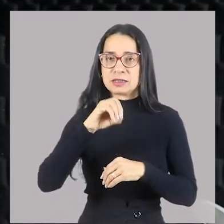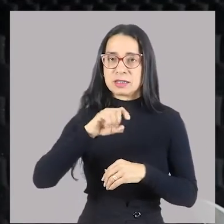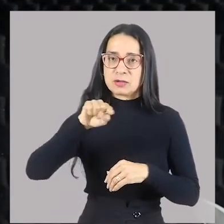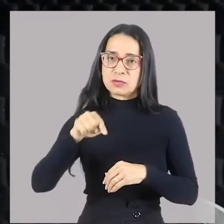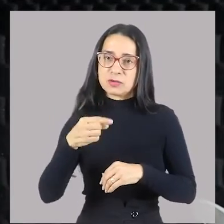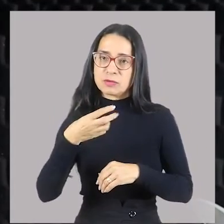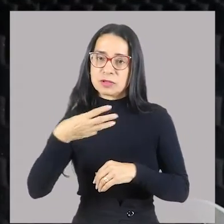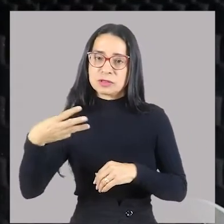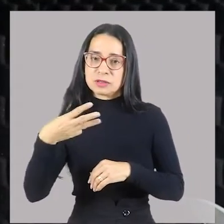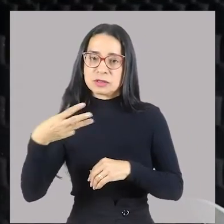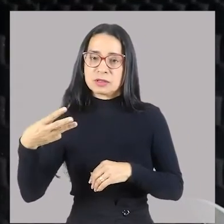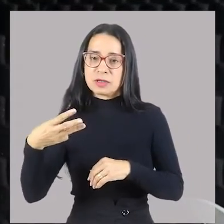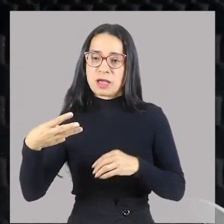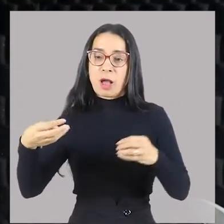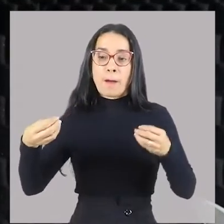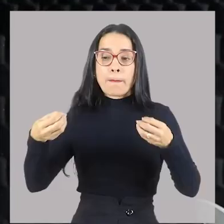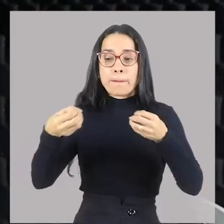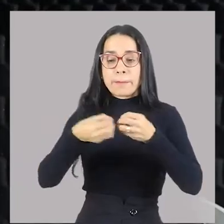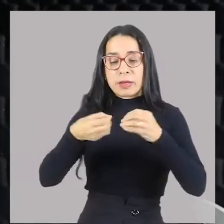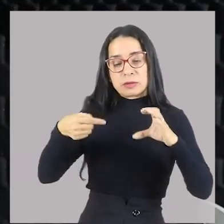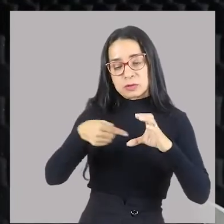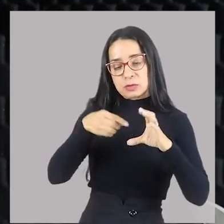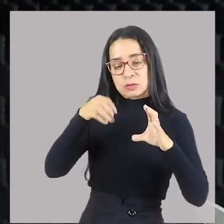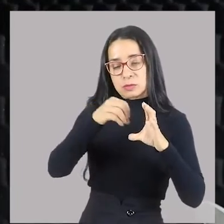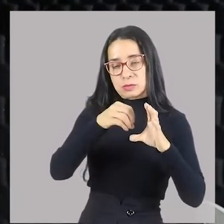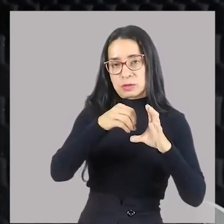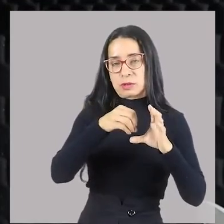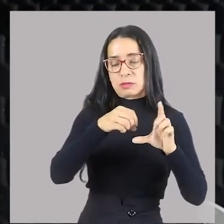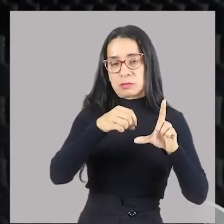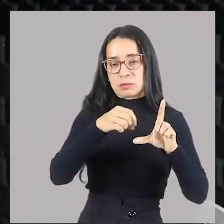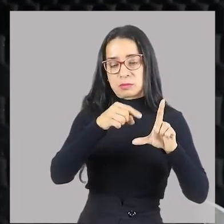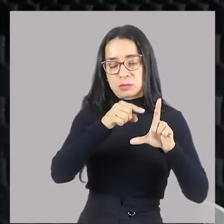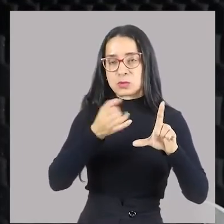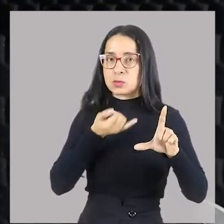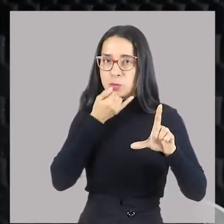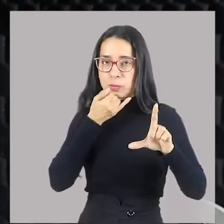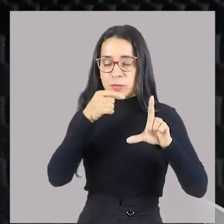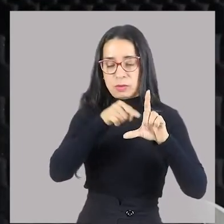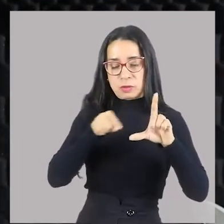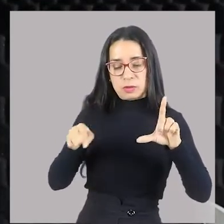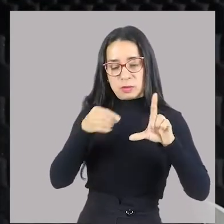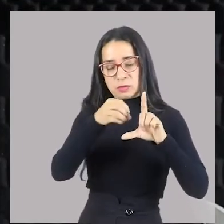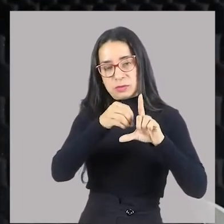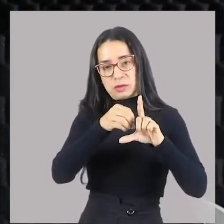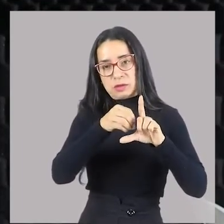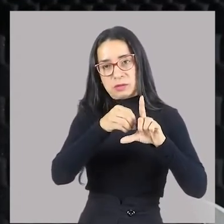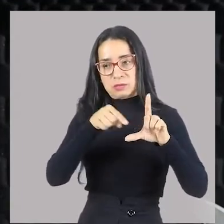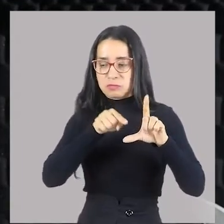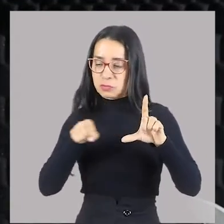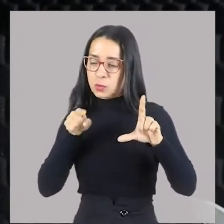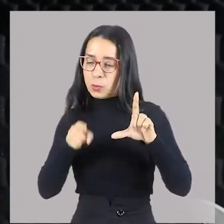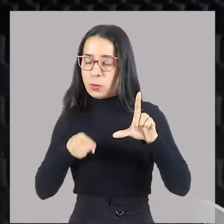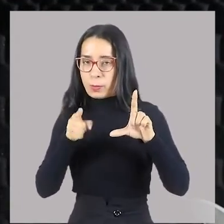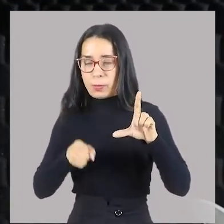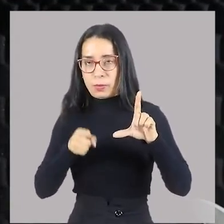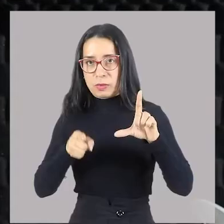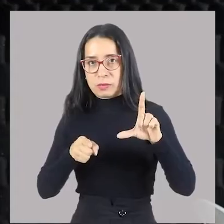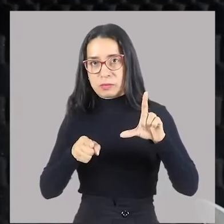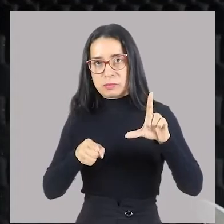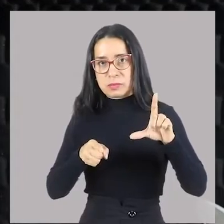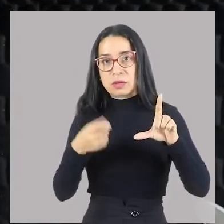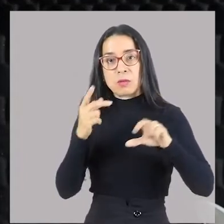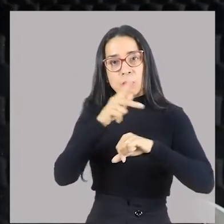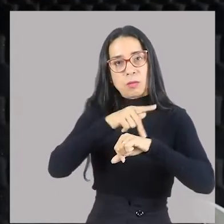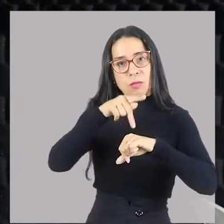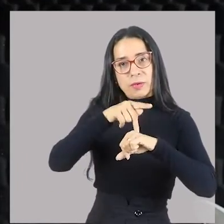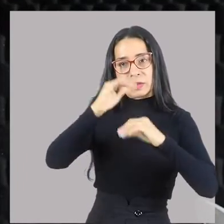0,33. Está mais próximo do 0 do que do 1. Não está nem na parte mediana. Então é considerado um país o quê?